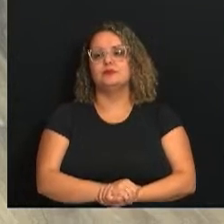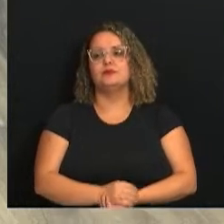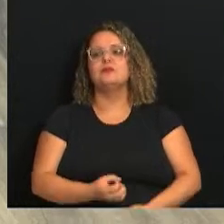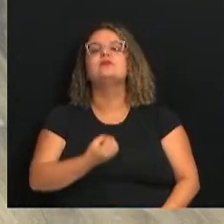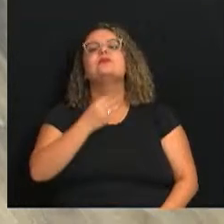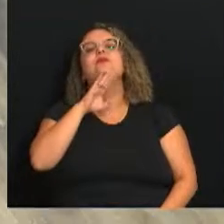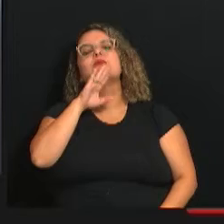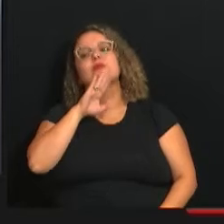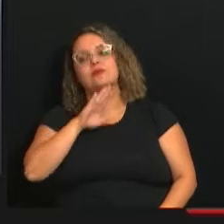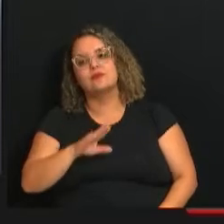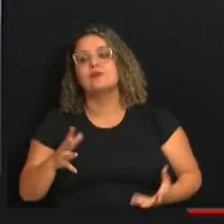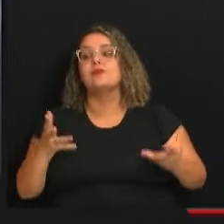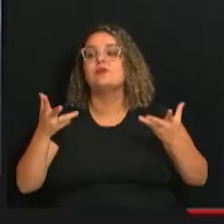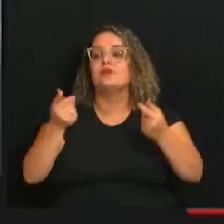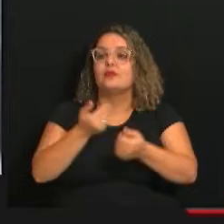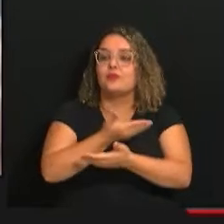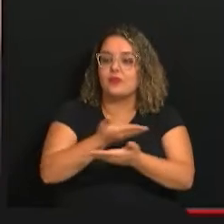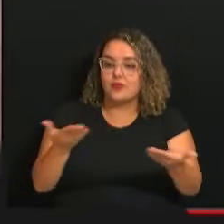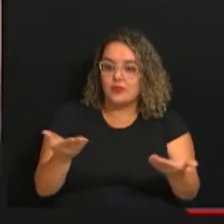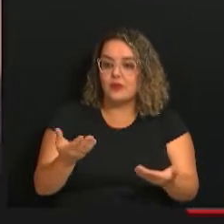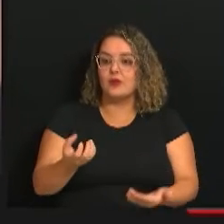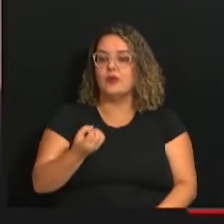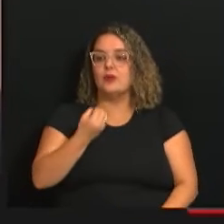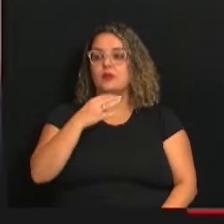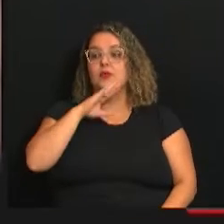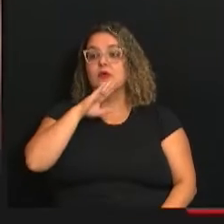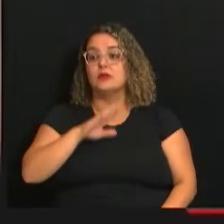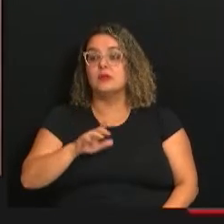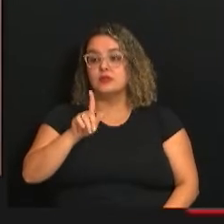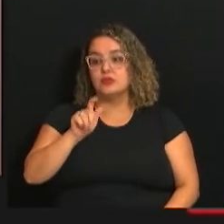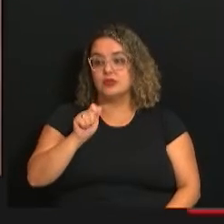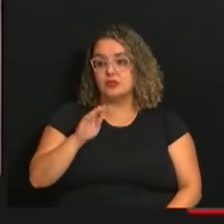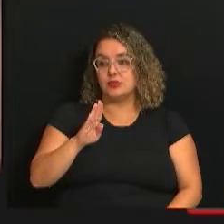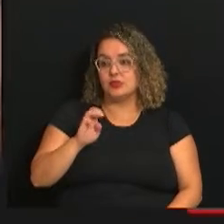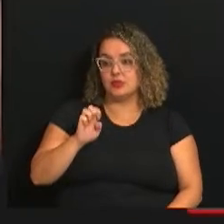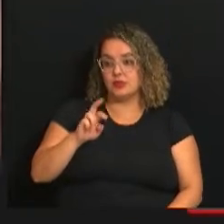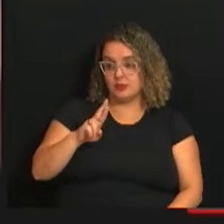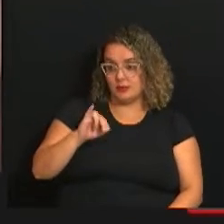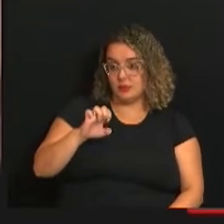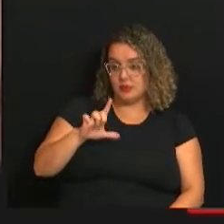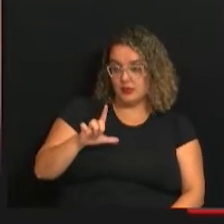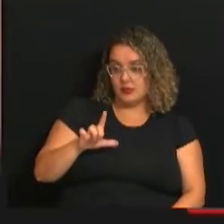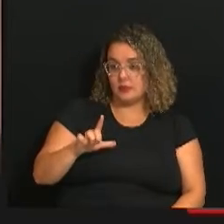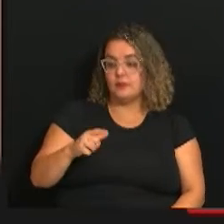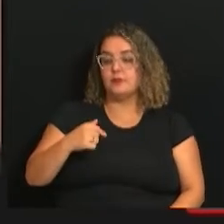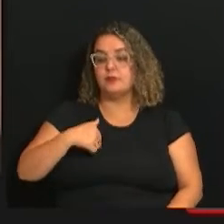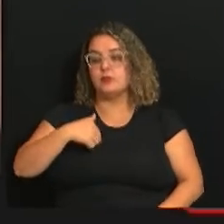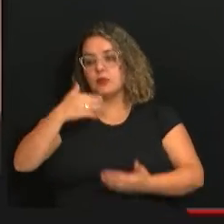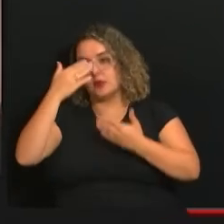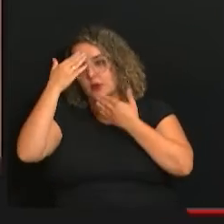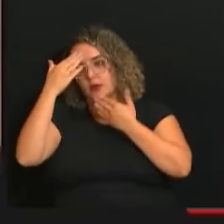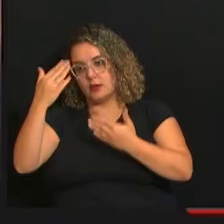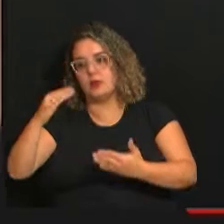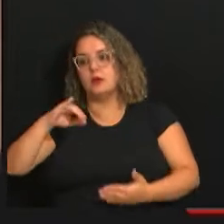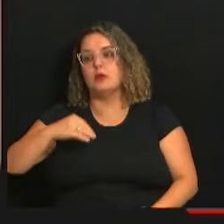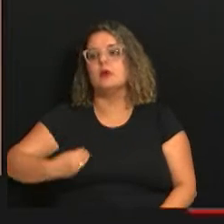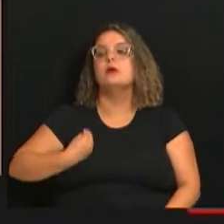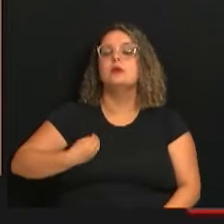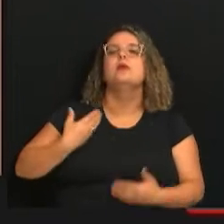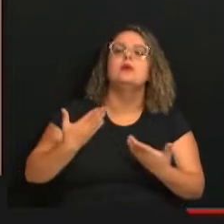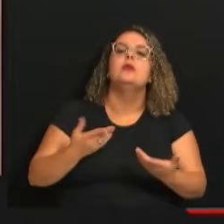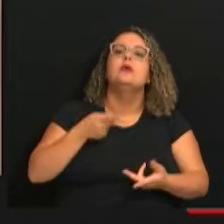mulher profissional bem-sucedida, juíza de direito, que em 1999 ingressou no Tribunal